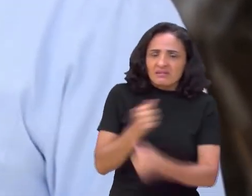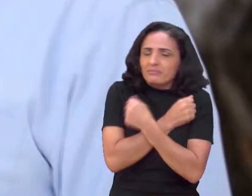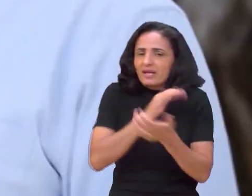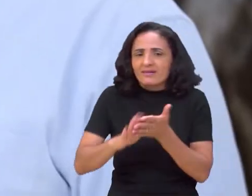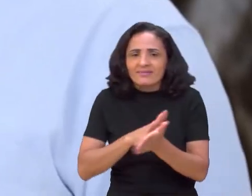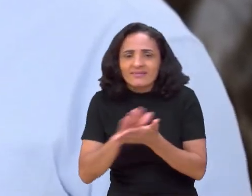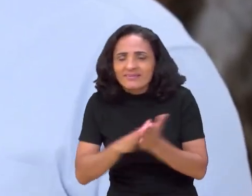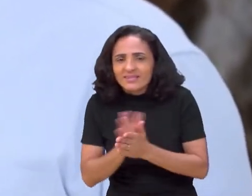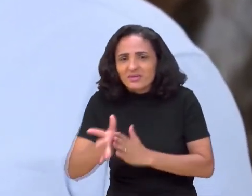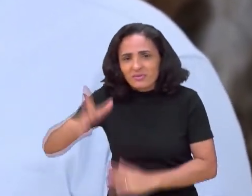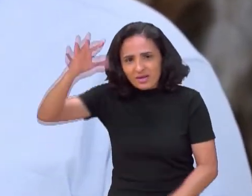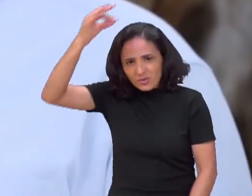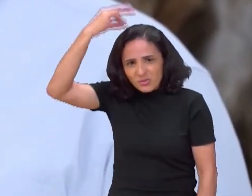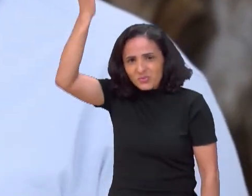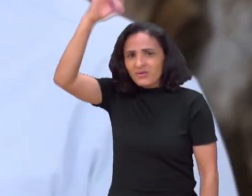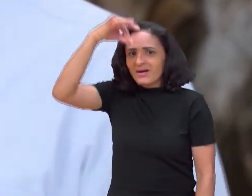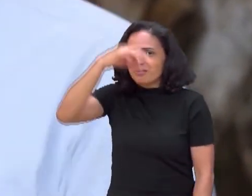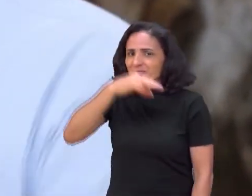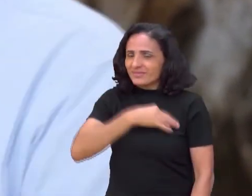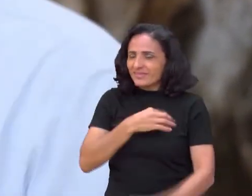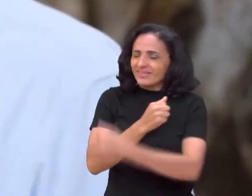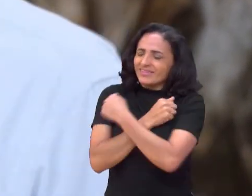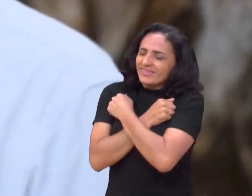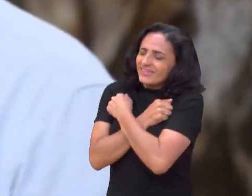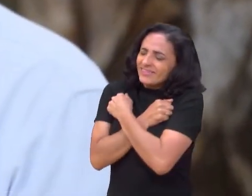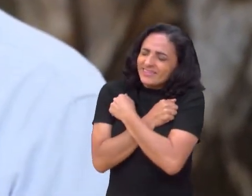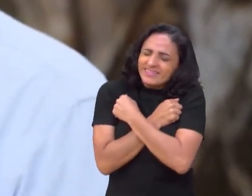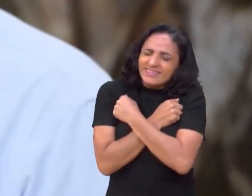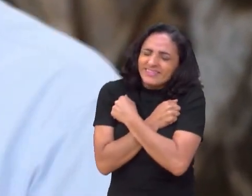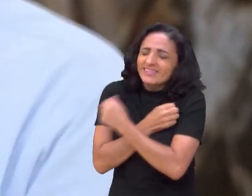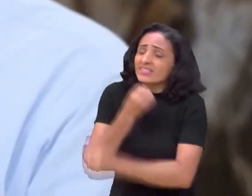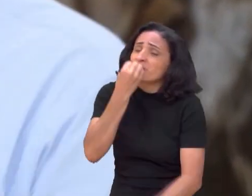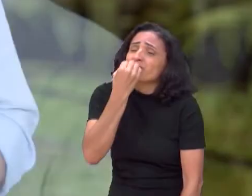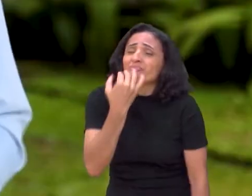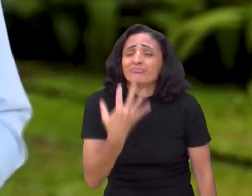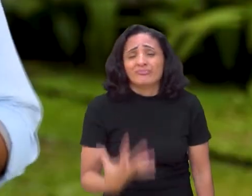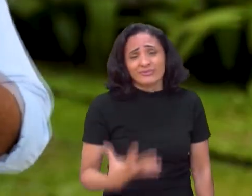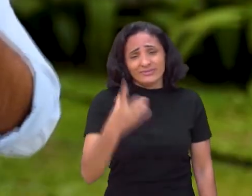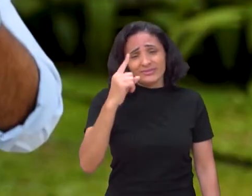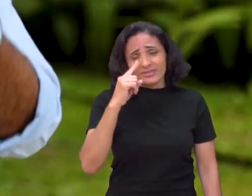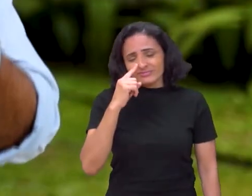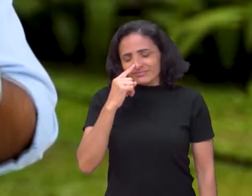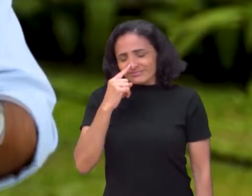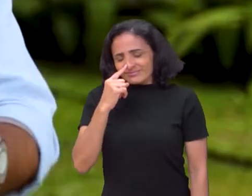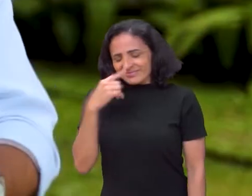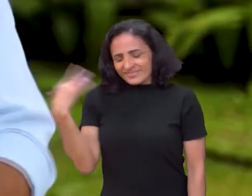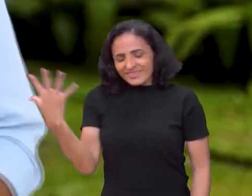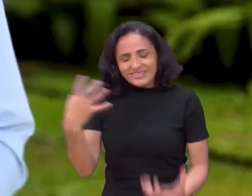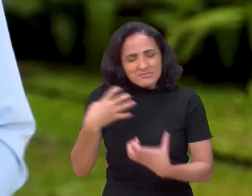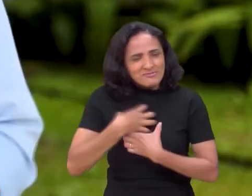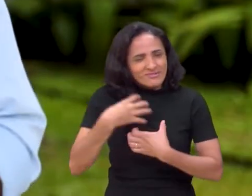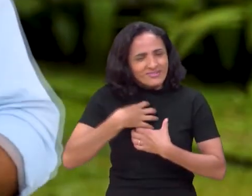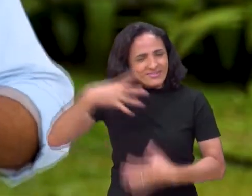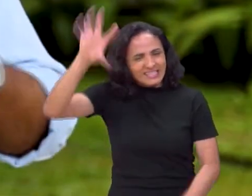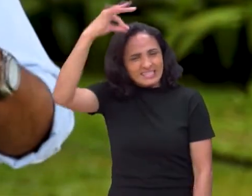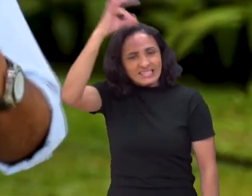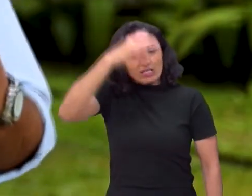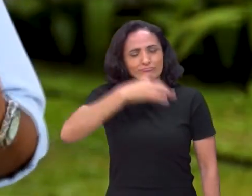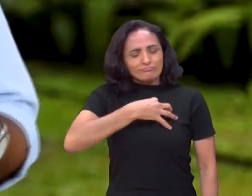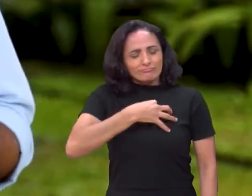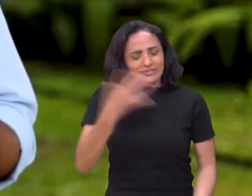nos braços do Espírito Santo não existe falta de consolo. Ele nos abraça, Ele nos